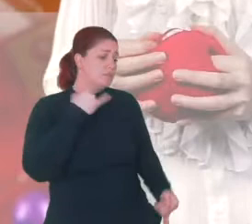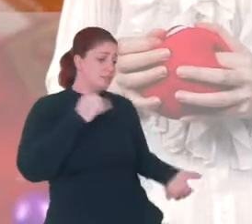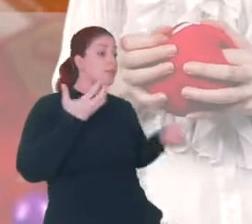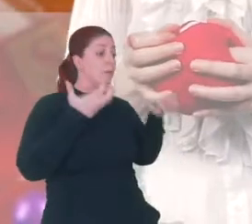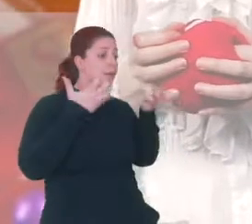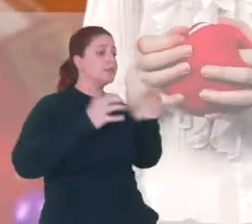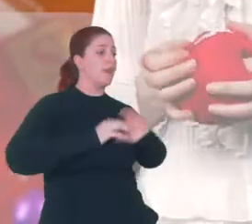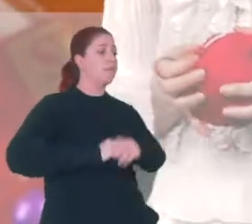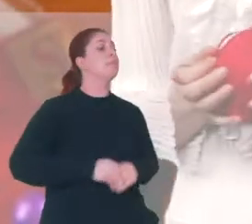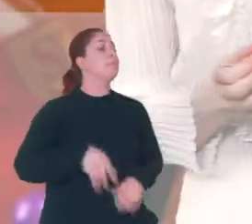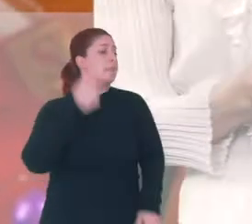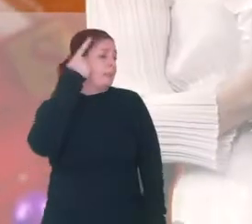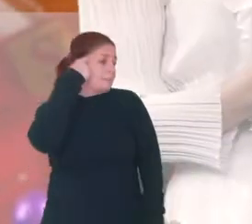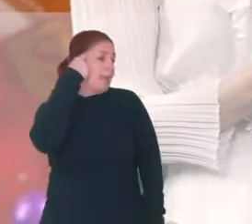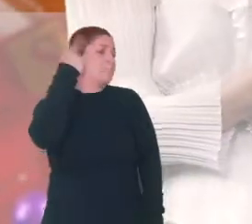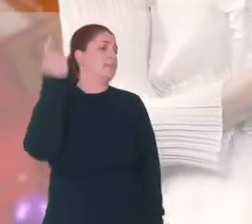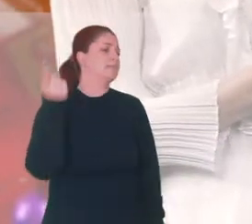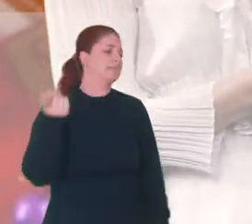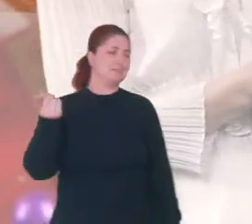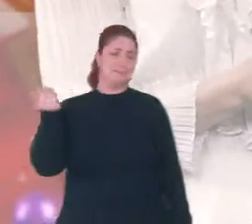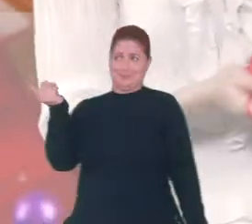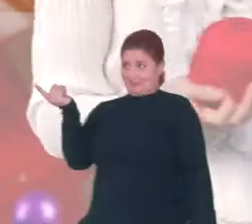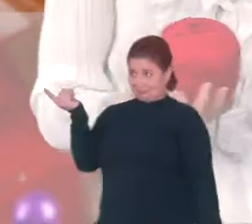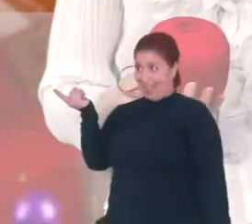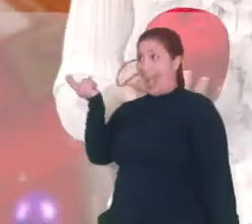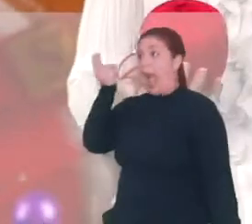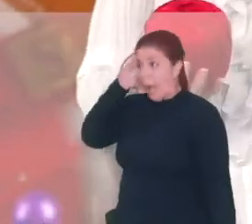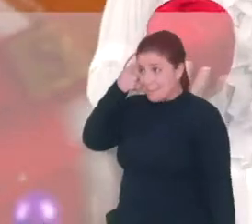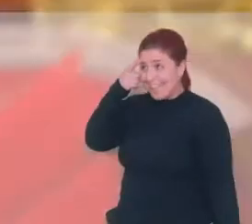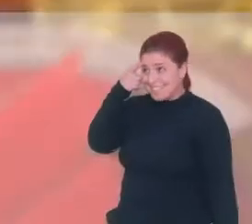na cabeça. Ah, cabeça?